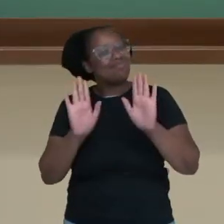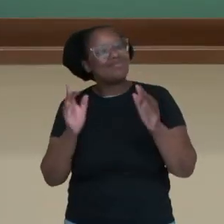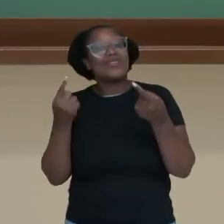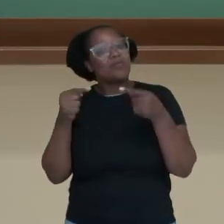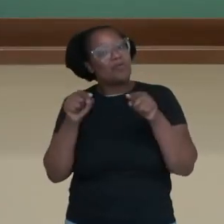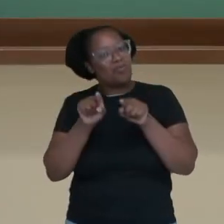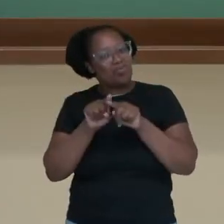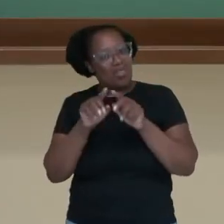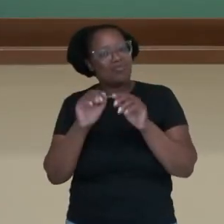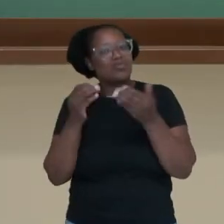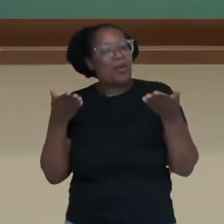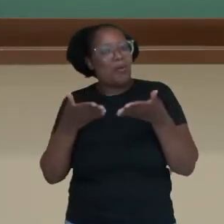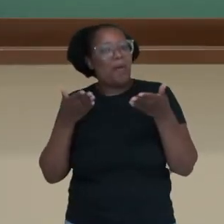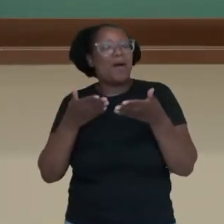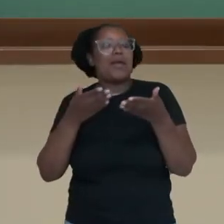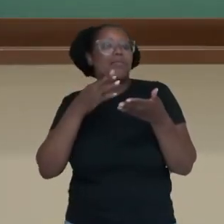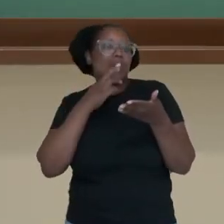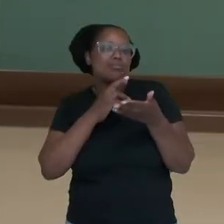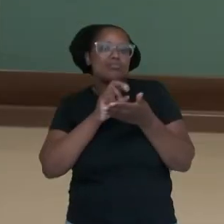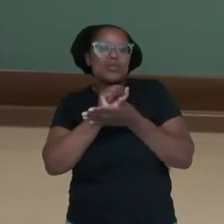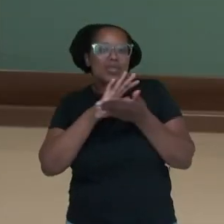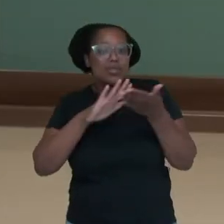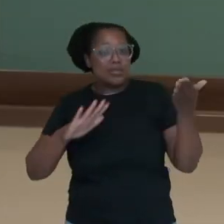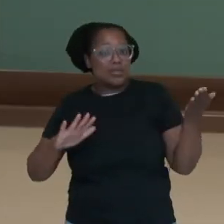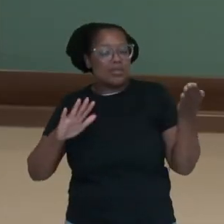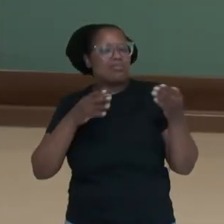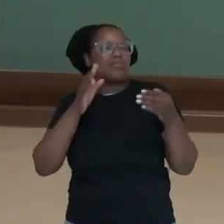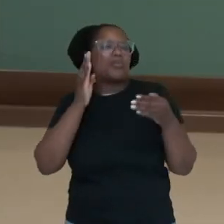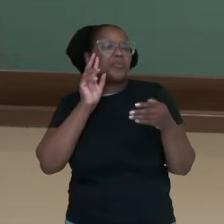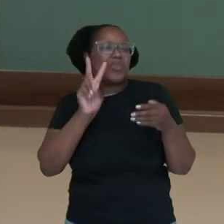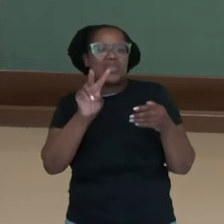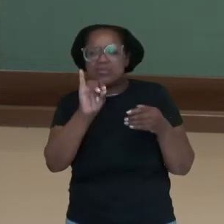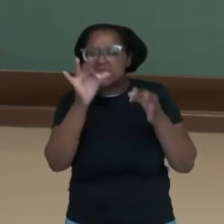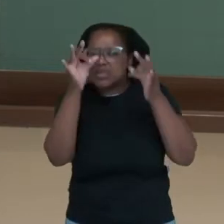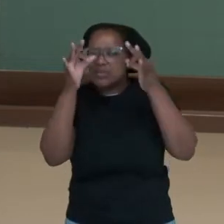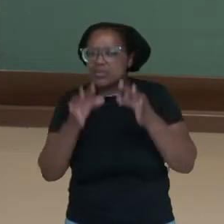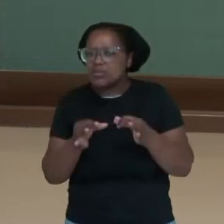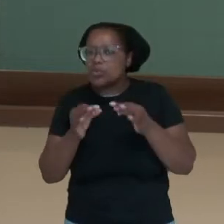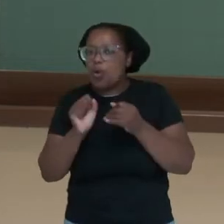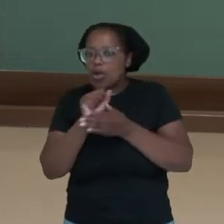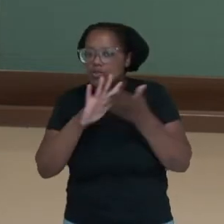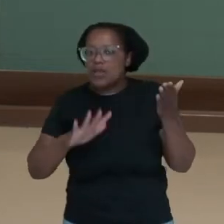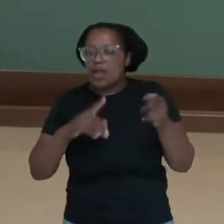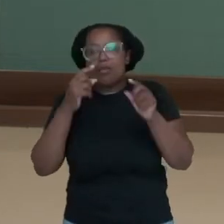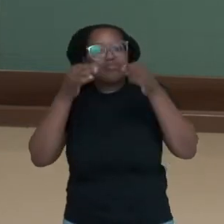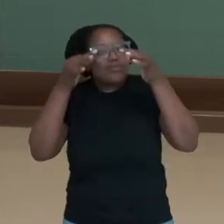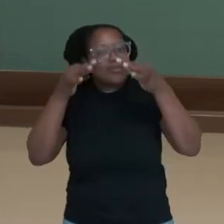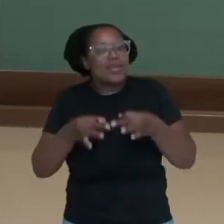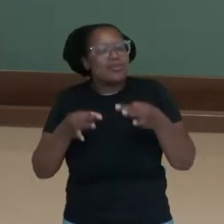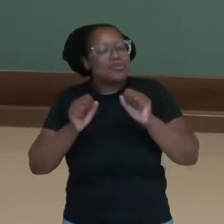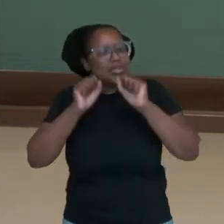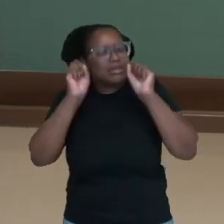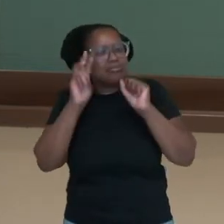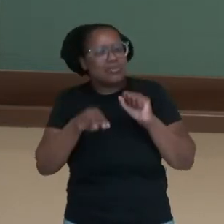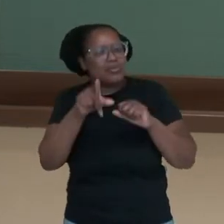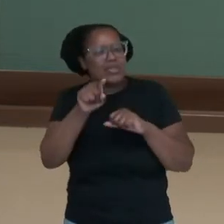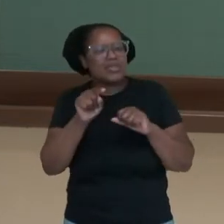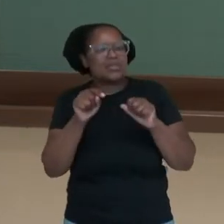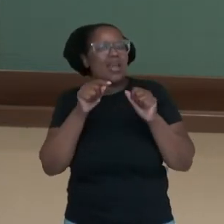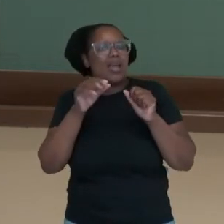Retornamos. Vamos ver se você acertou a atividade? Com certeza sim, porque você prestou atenção na aula. Você é espertinho,